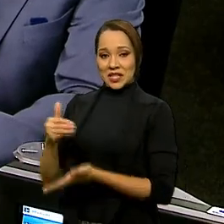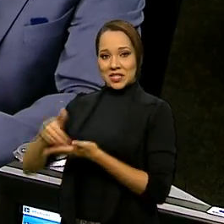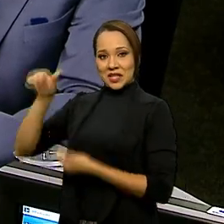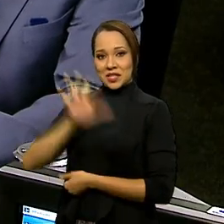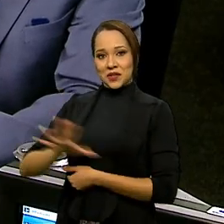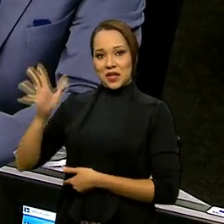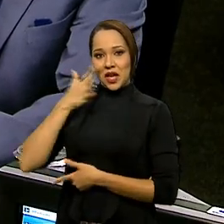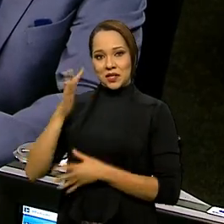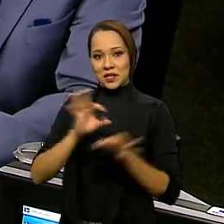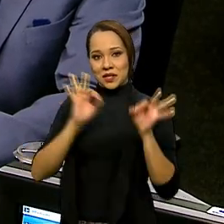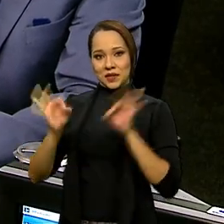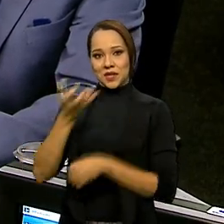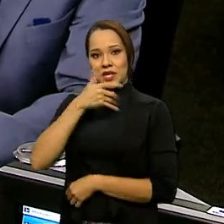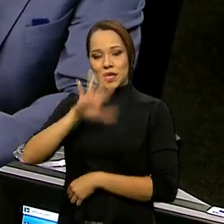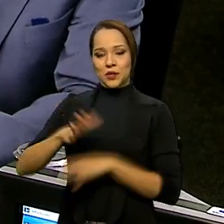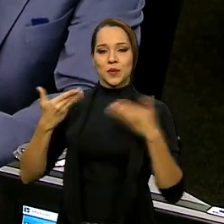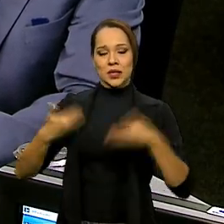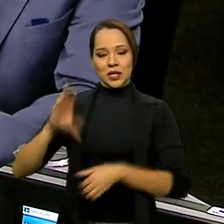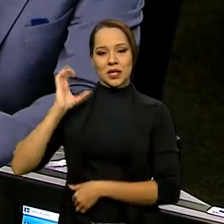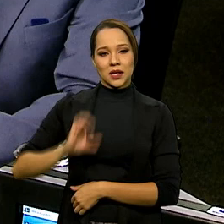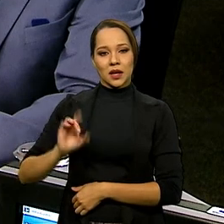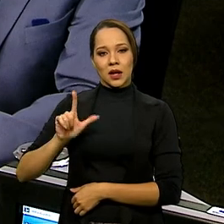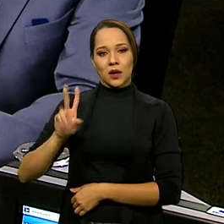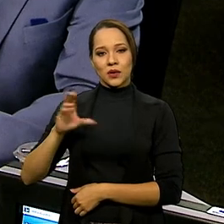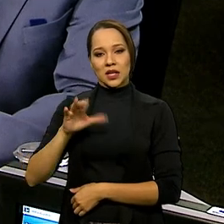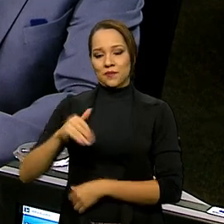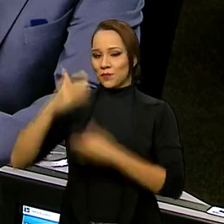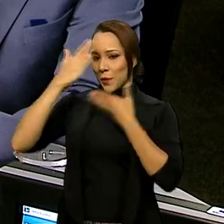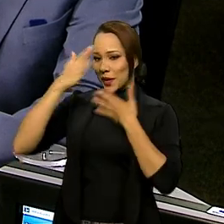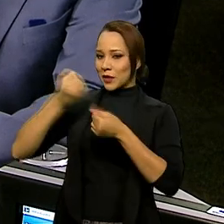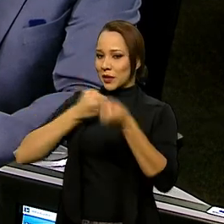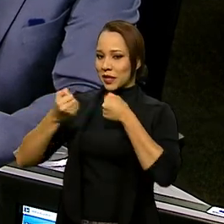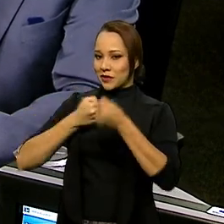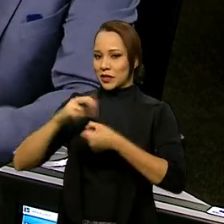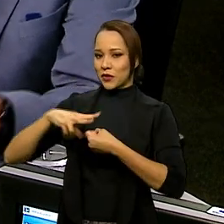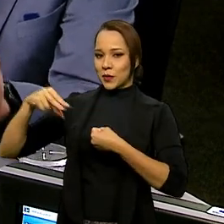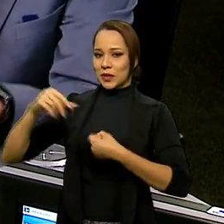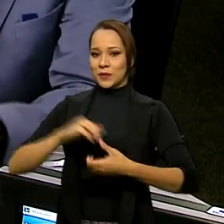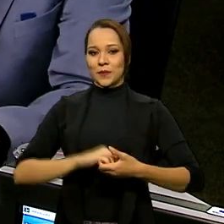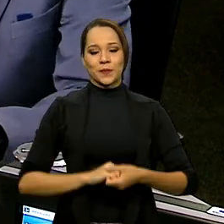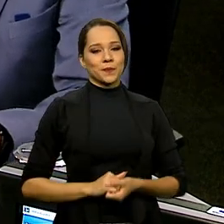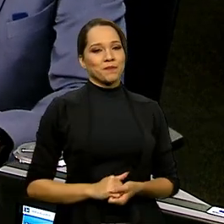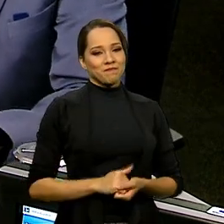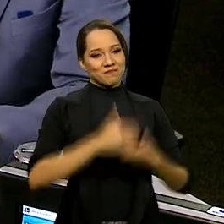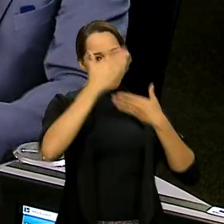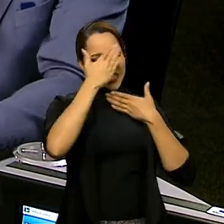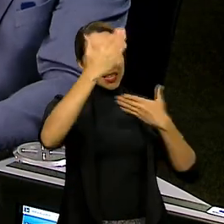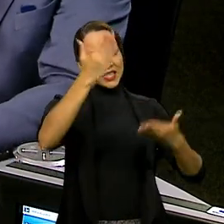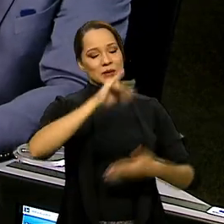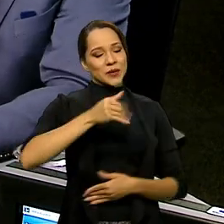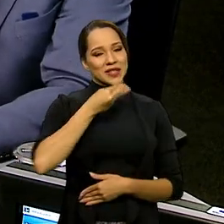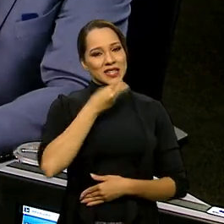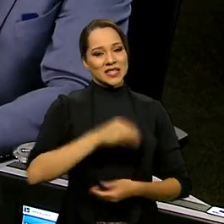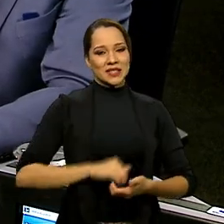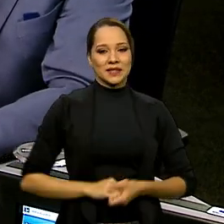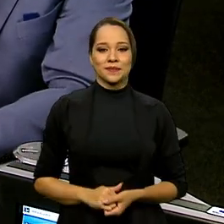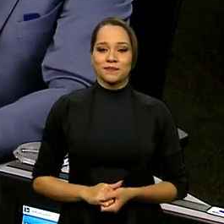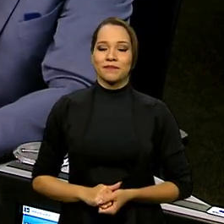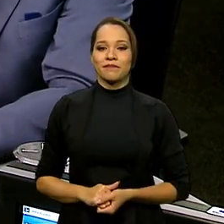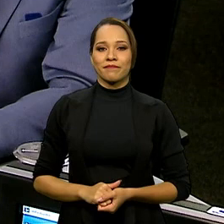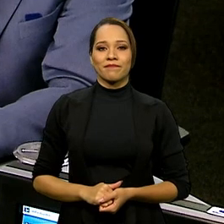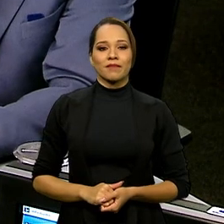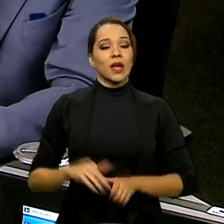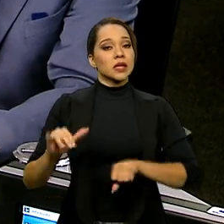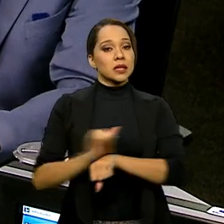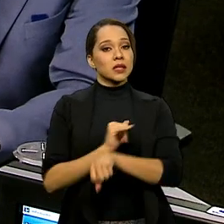Nacional de Atenção à Primeira Infância do Ministério da Cidadania, Luciana Siqueira, muito obrigado pela entrevista à Voz do Brasil. Eu que agradeço a oportunidade. E